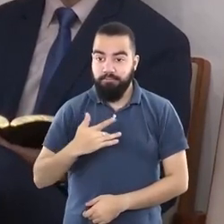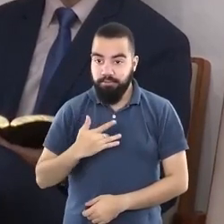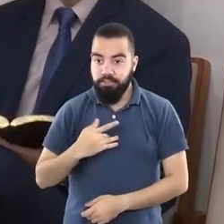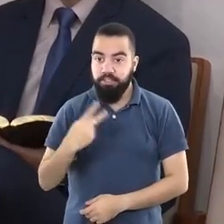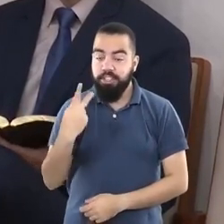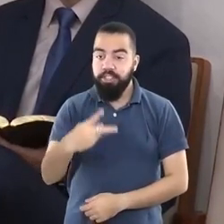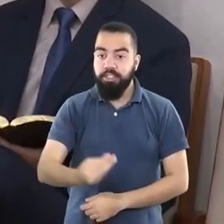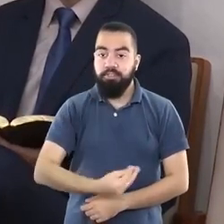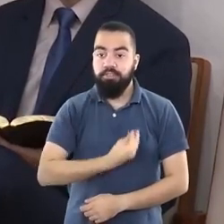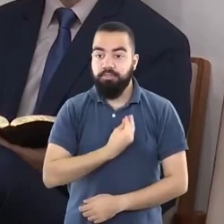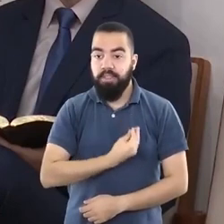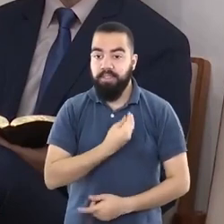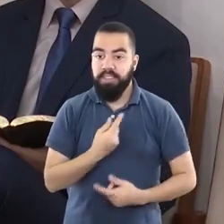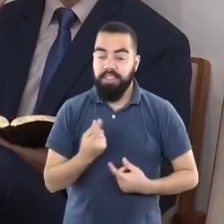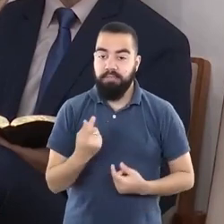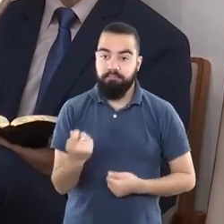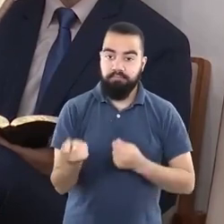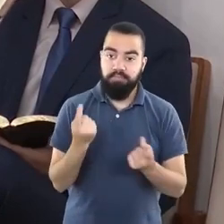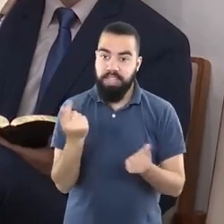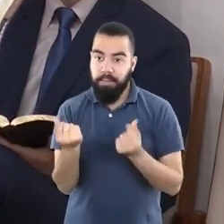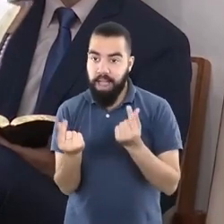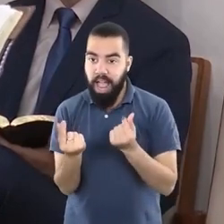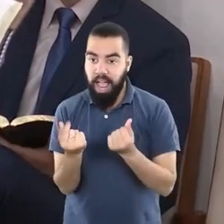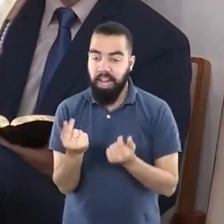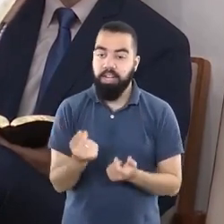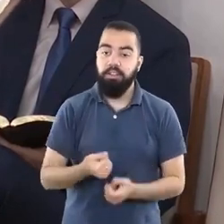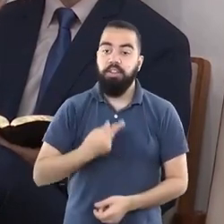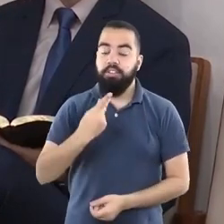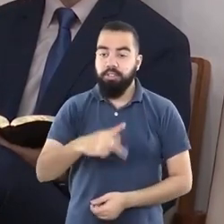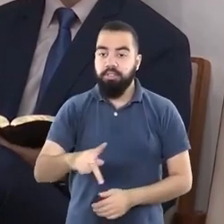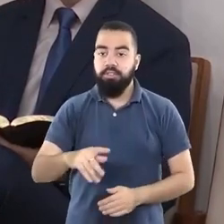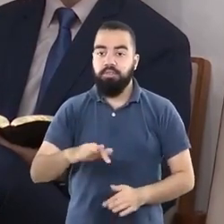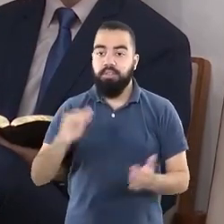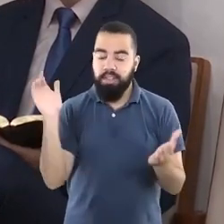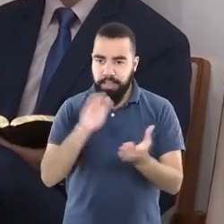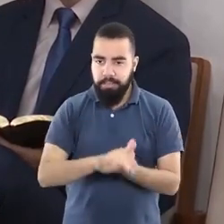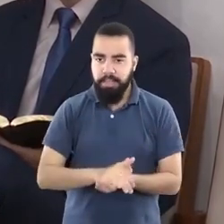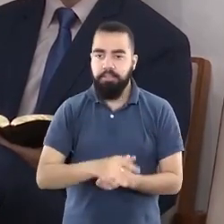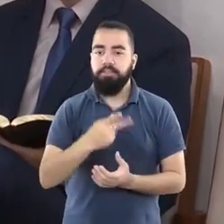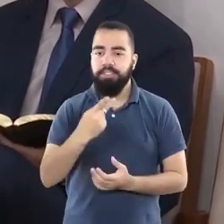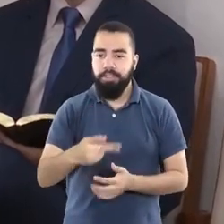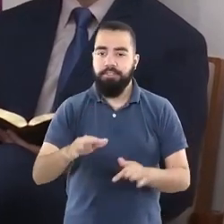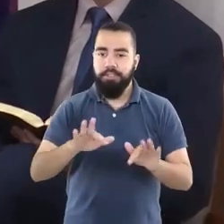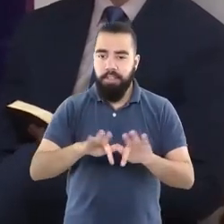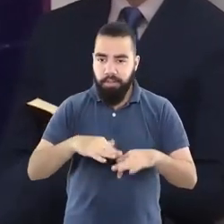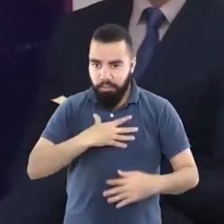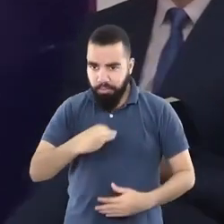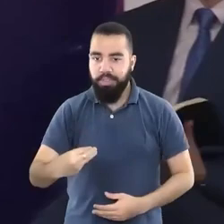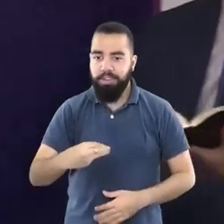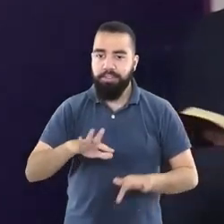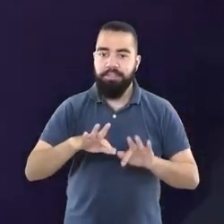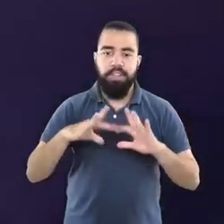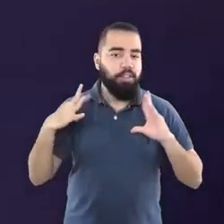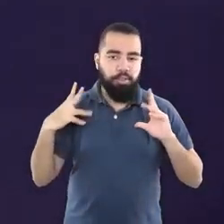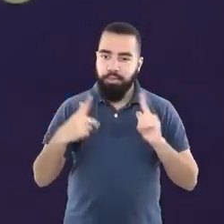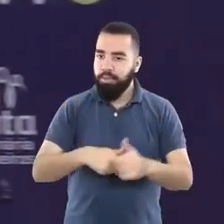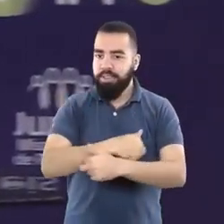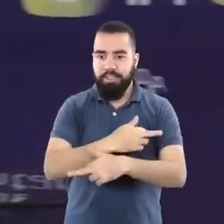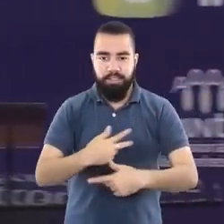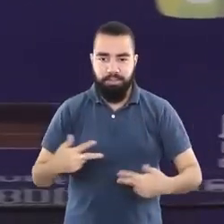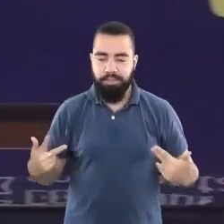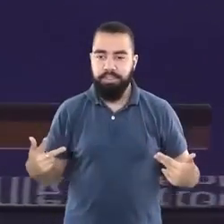filhos, restaurar seu casamento, restaurar suas amizades, restaurar todas as coisas. Explicação?